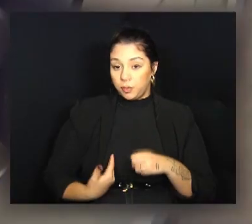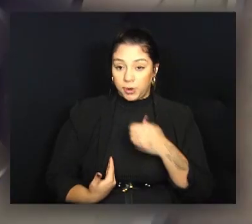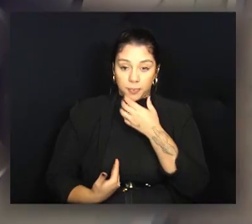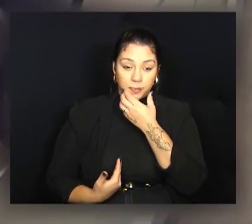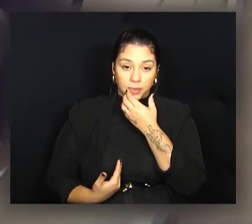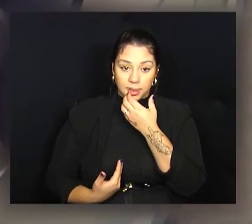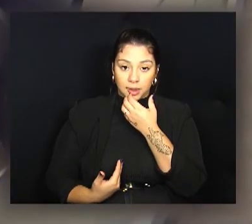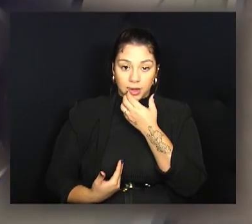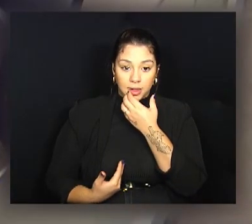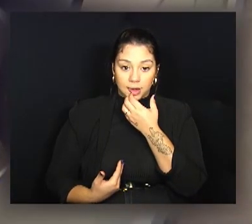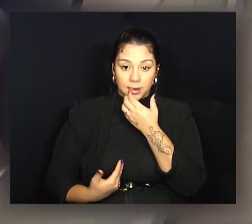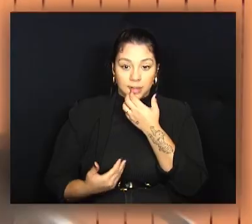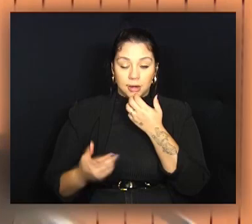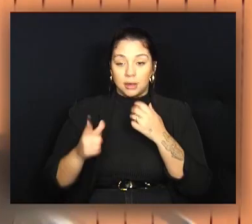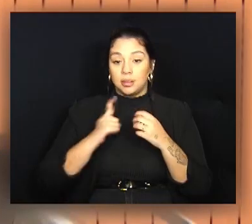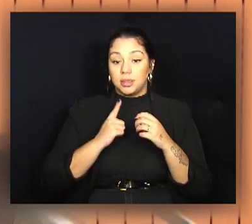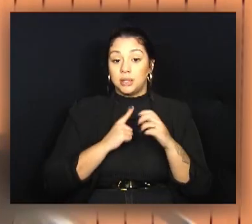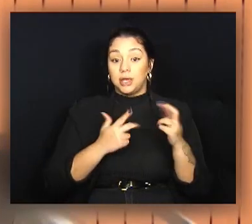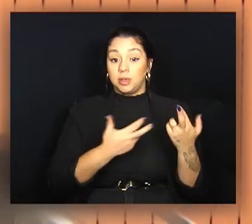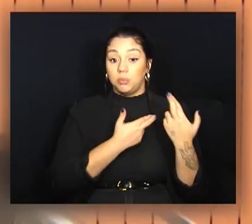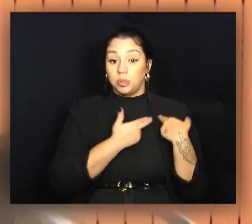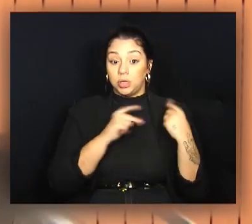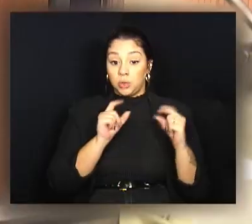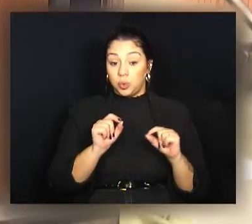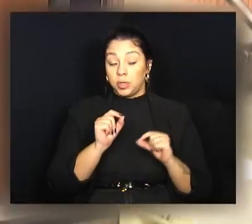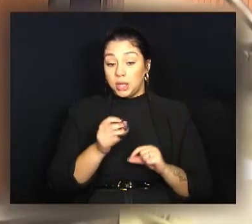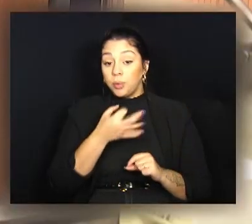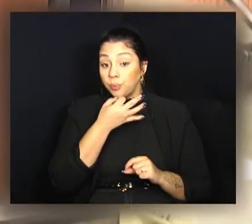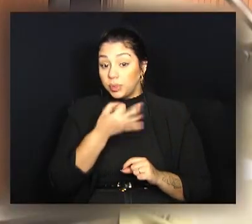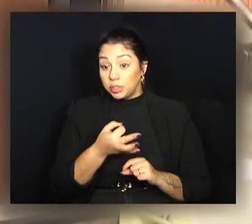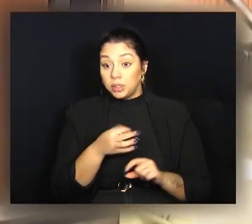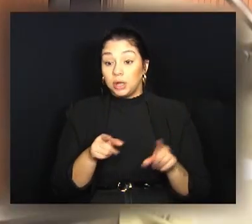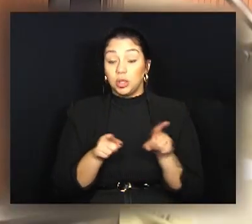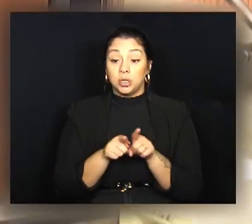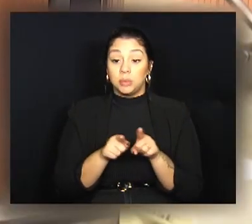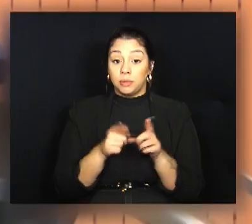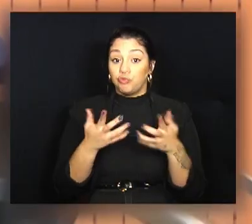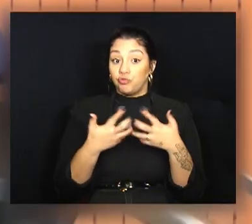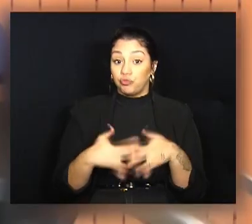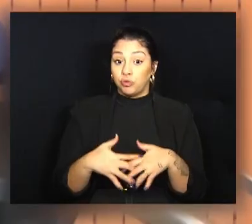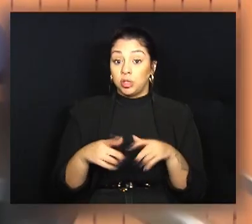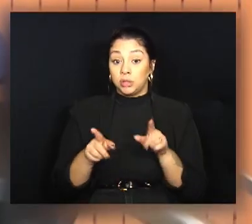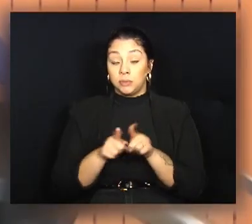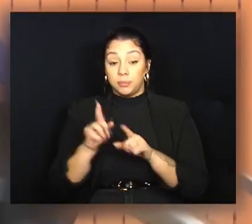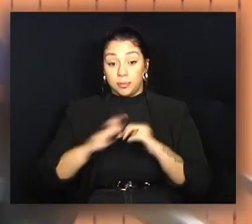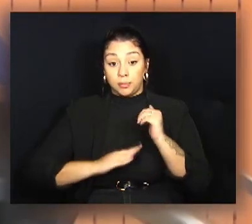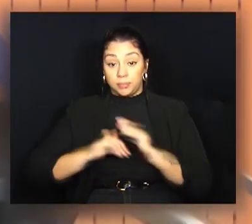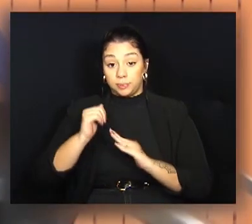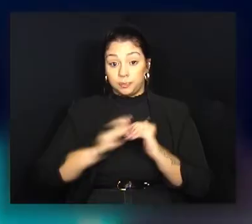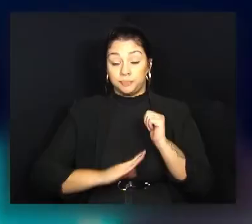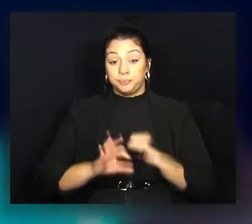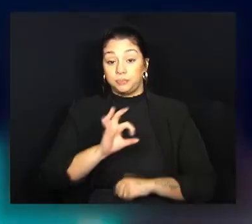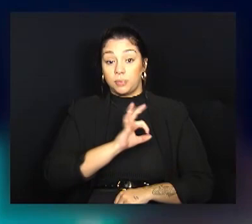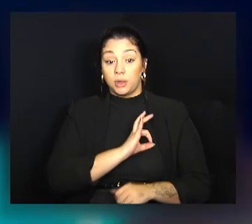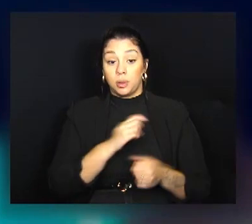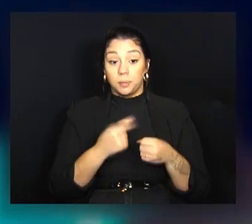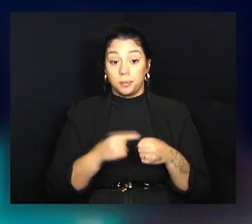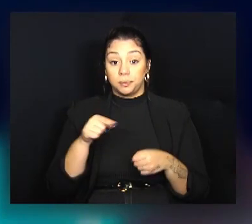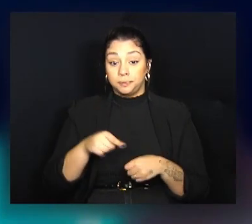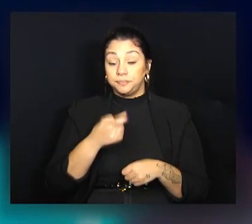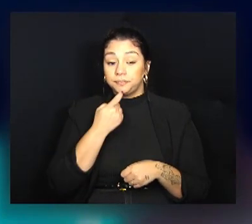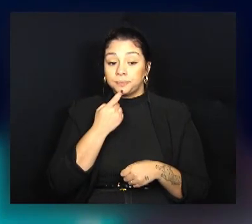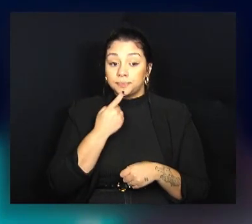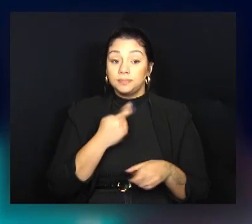tem como responsabilidade opinar sobre o funcionamento ou a atuação da Guarda Municipal de Campinas